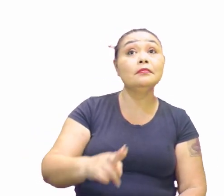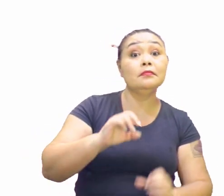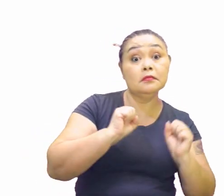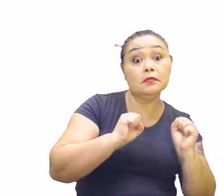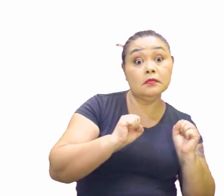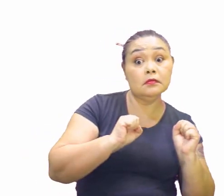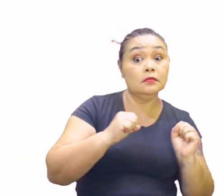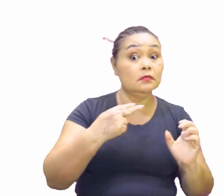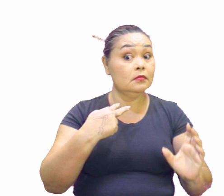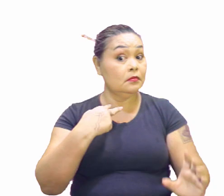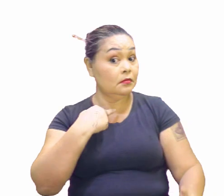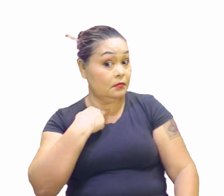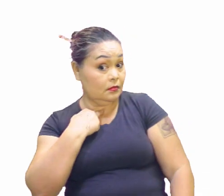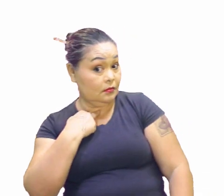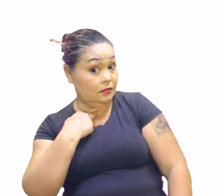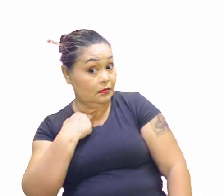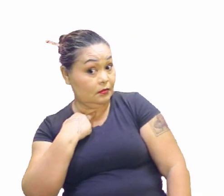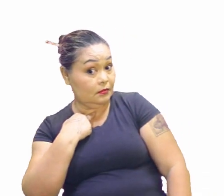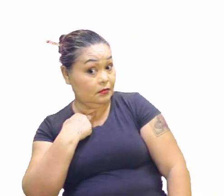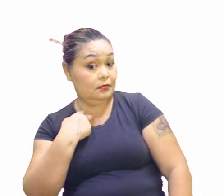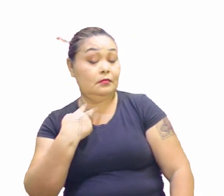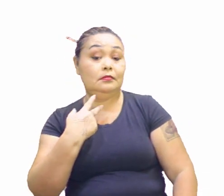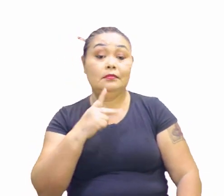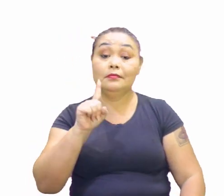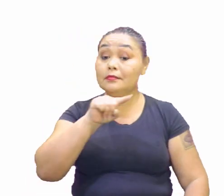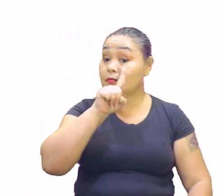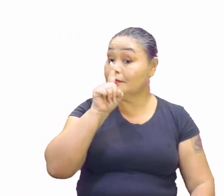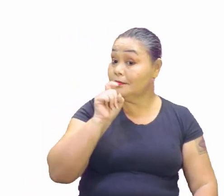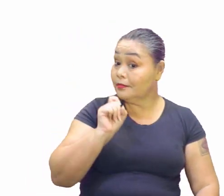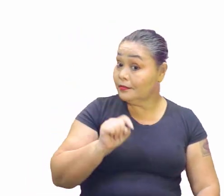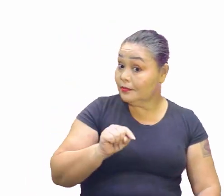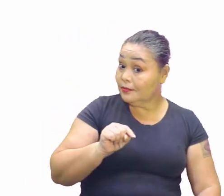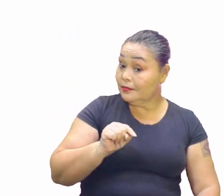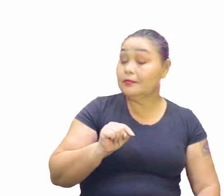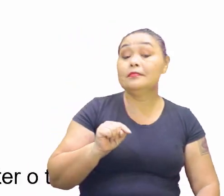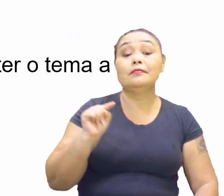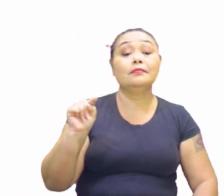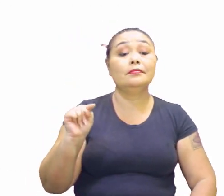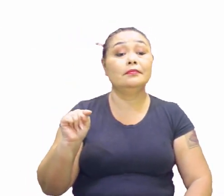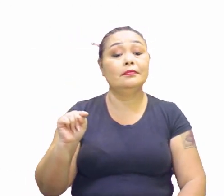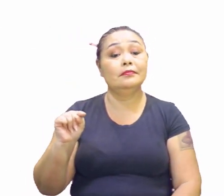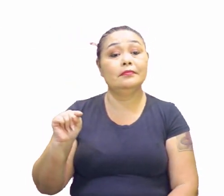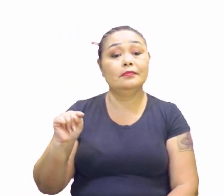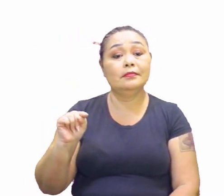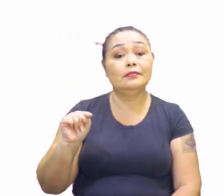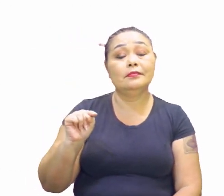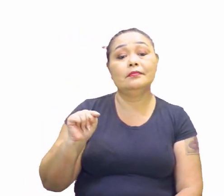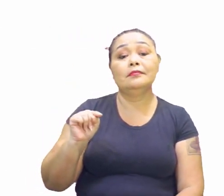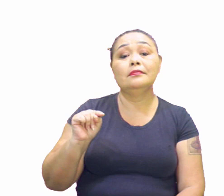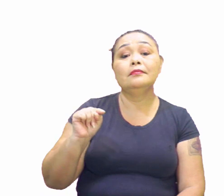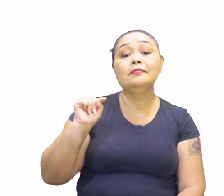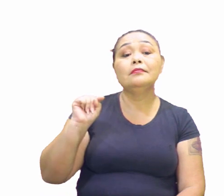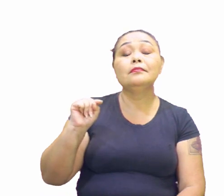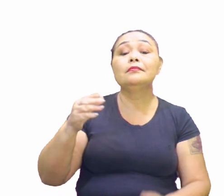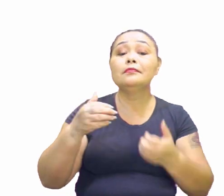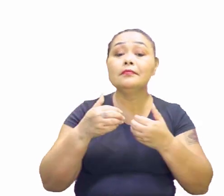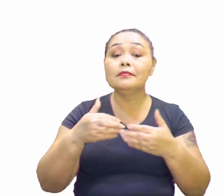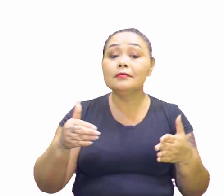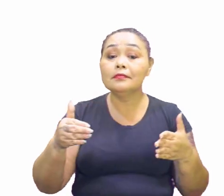Pode ou não pode? Eis a questão. O que nós temos aqui? Vamos ver.